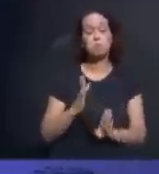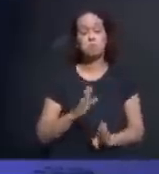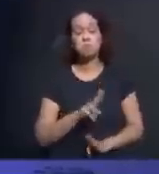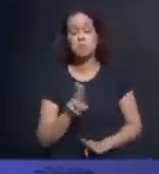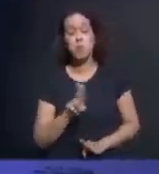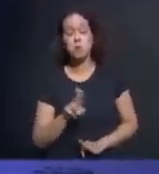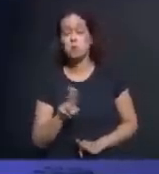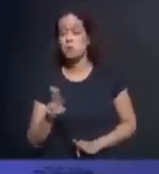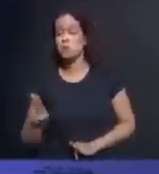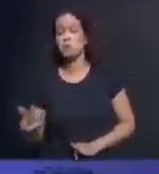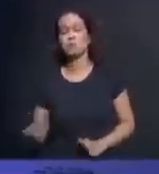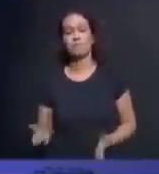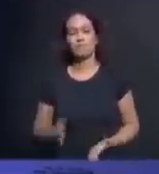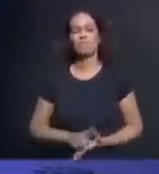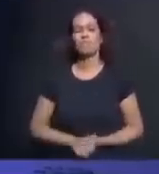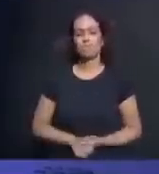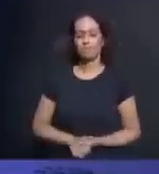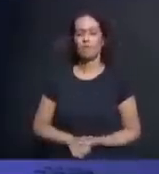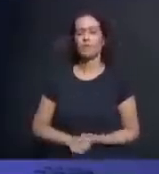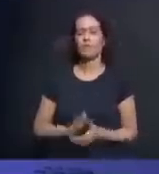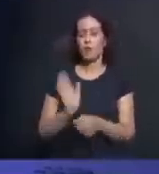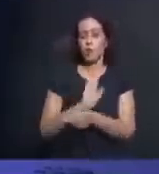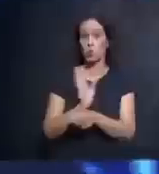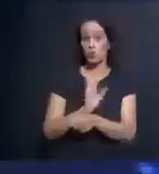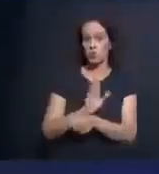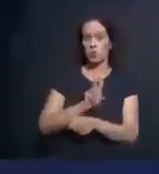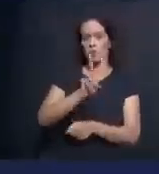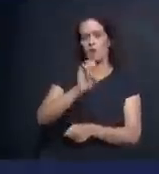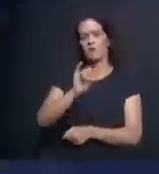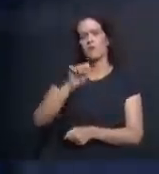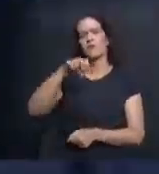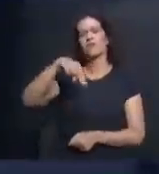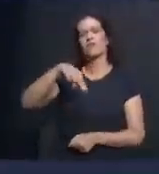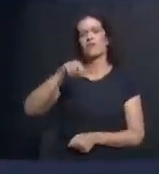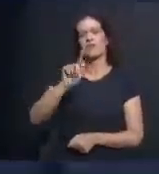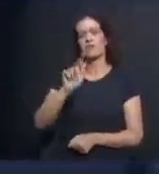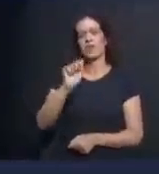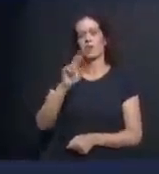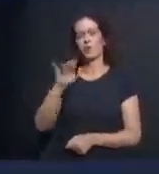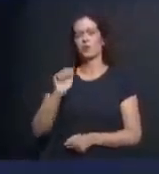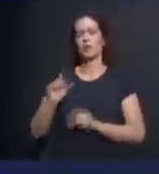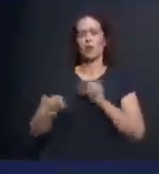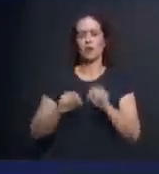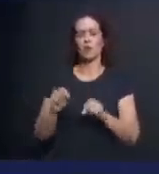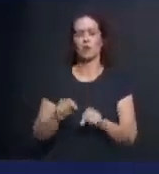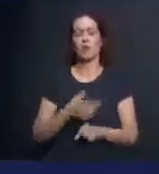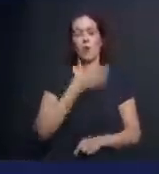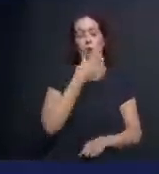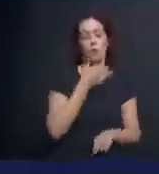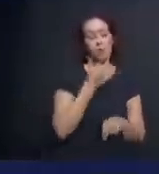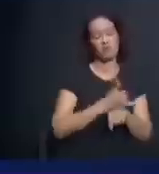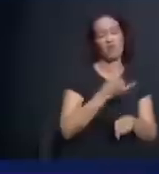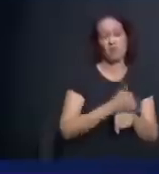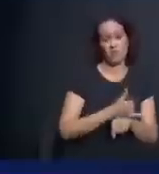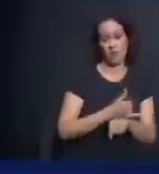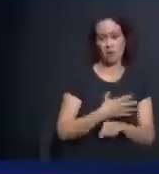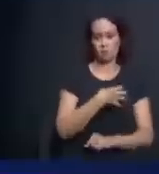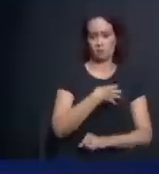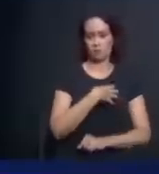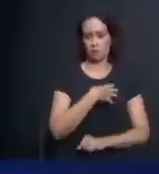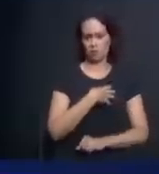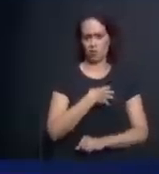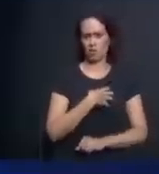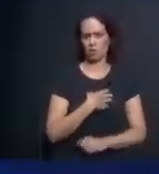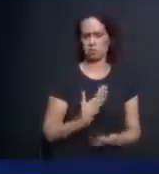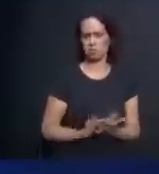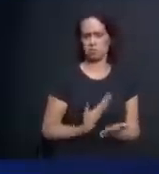Única vez nos Vingadores que eu vi duas coisas igual é que o Hulk é cientista e o Homem de Ferro é cientista. Mais nada! Você